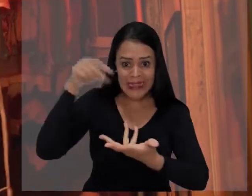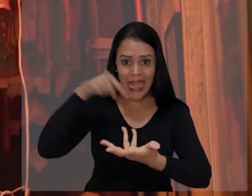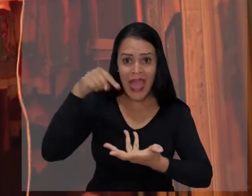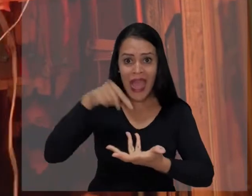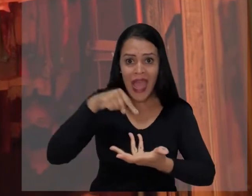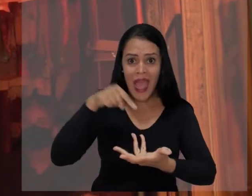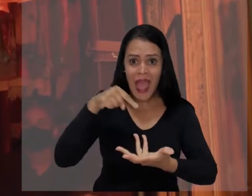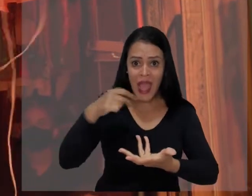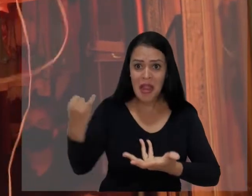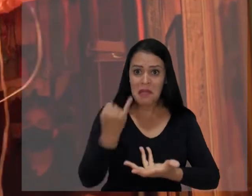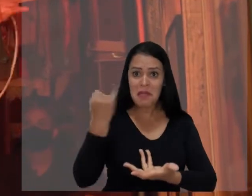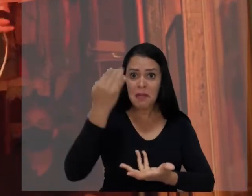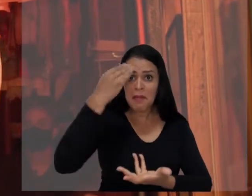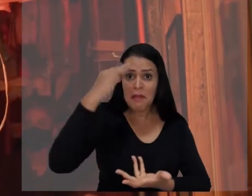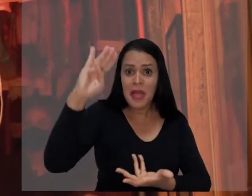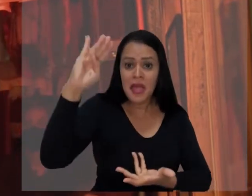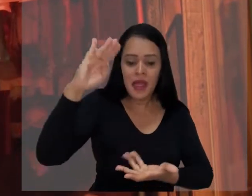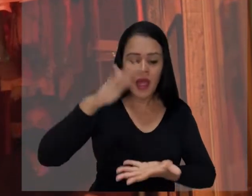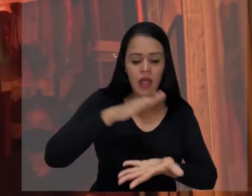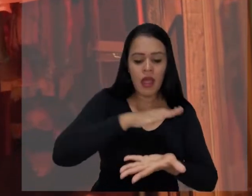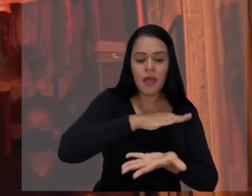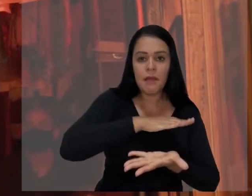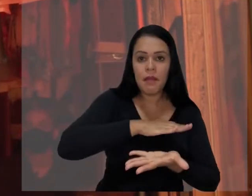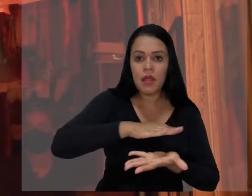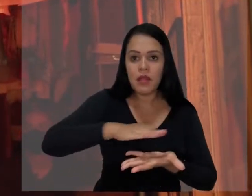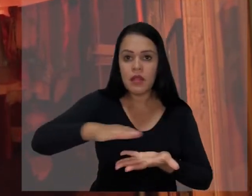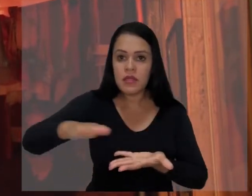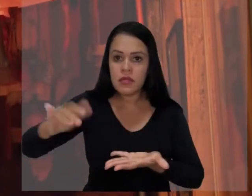é o centro e é plana, disseram.